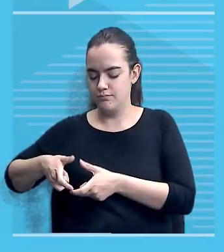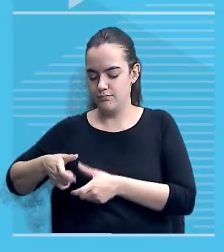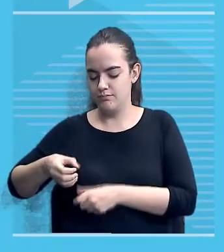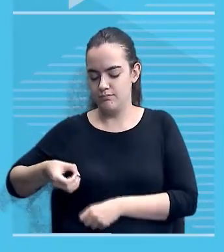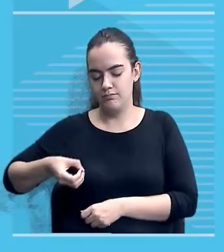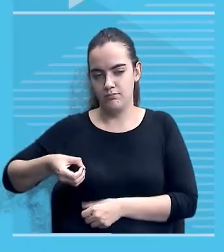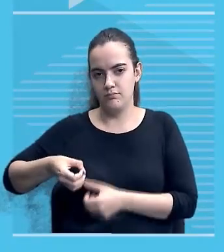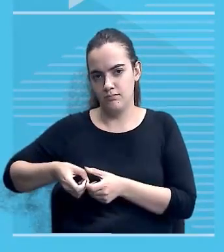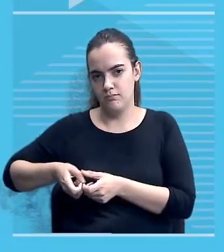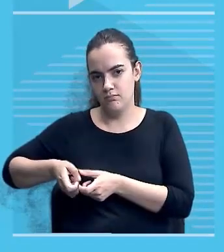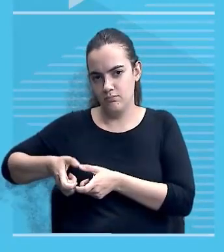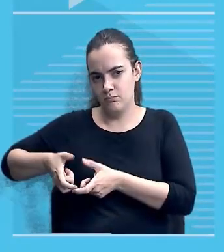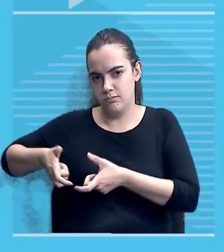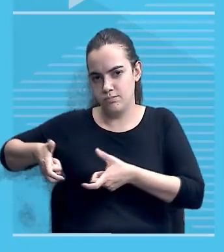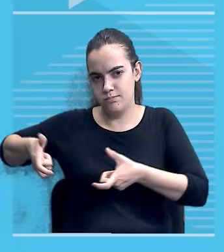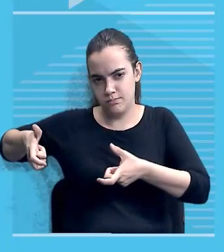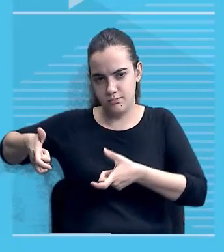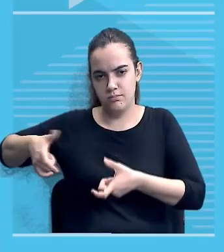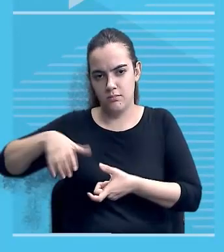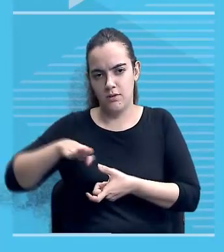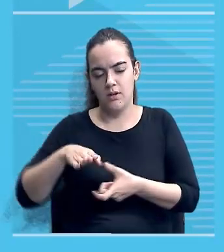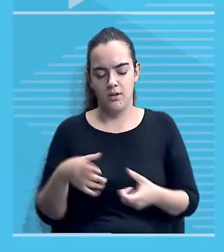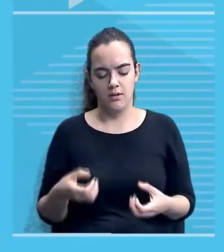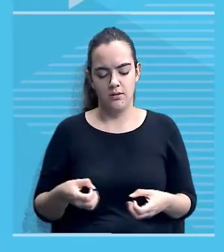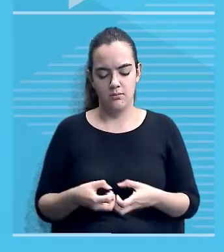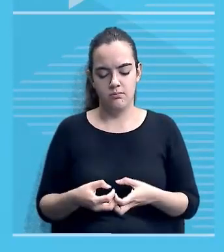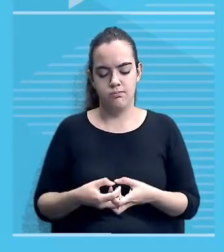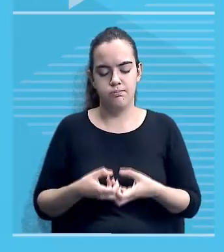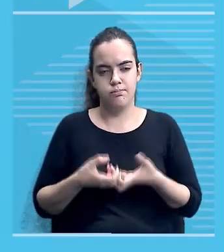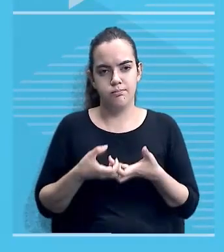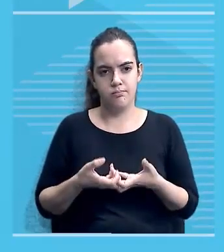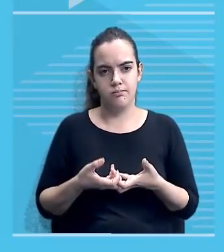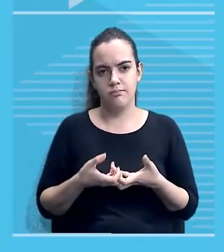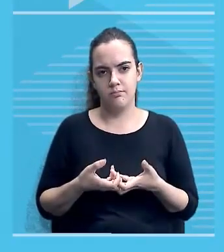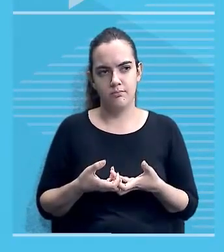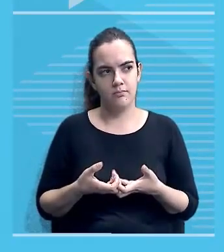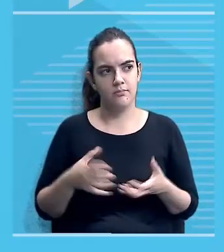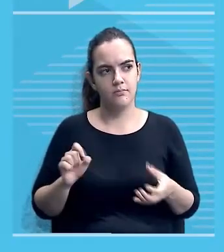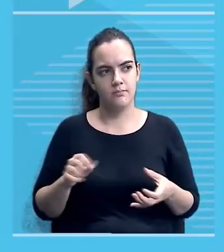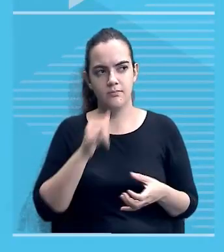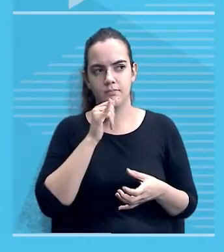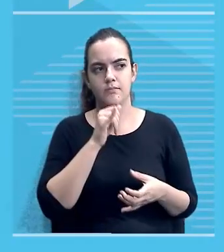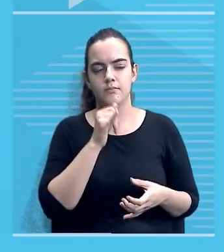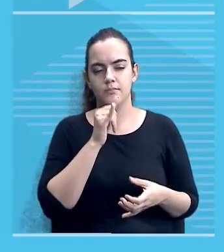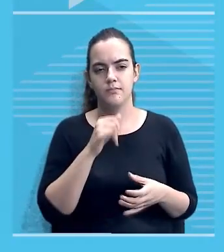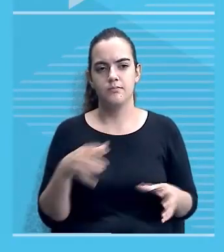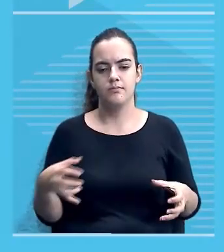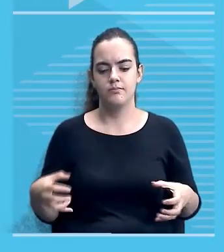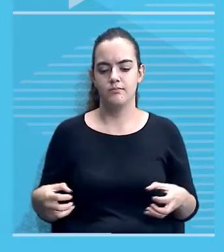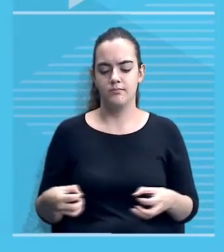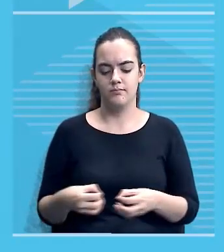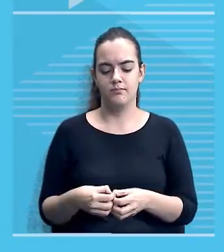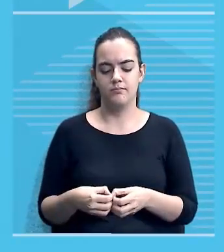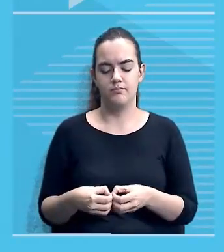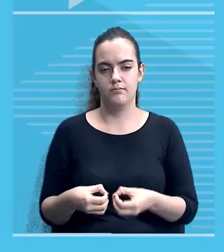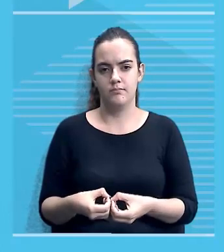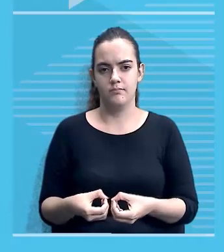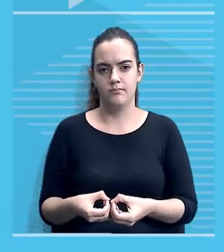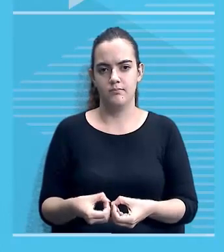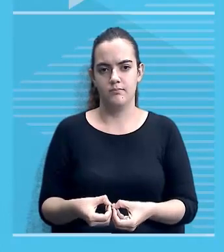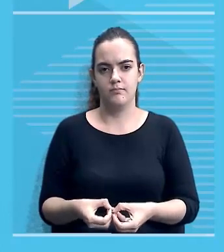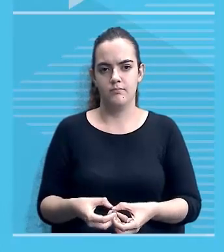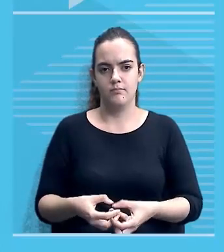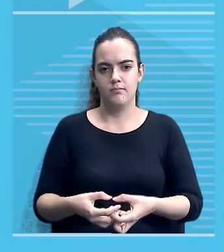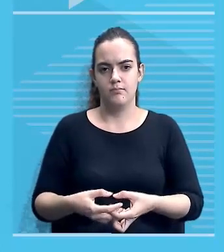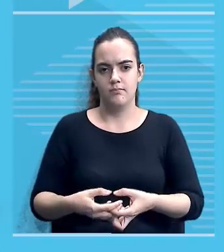só ou seja seus limites se